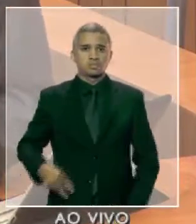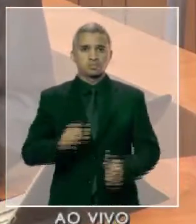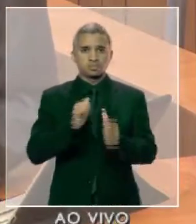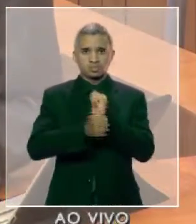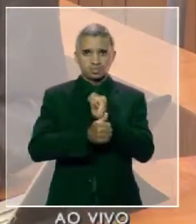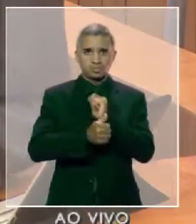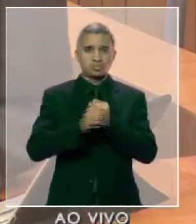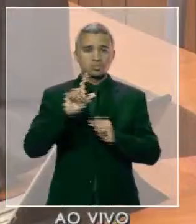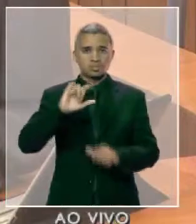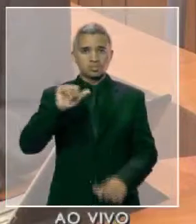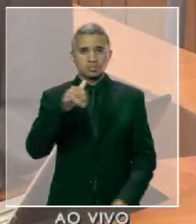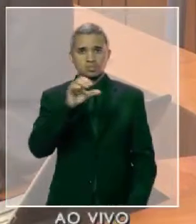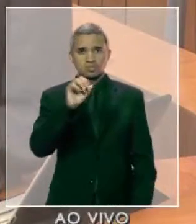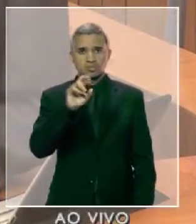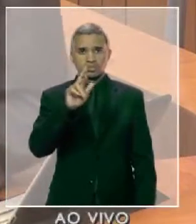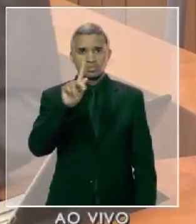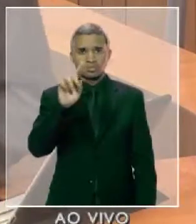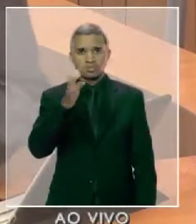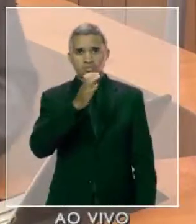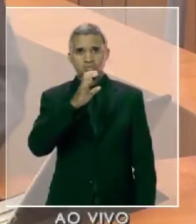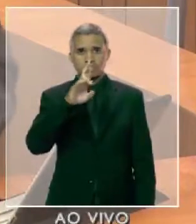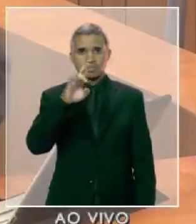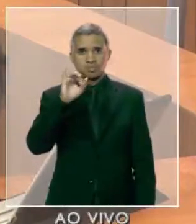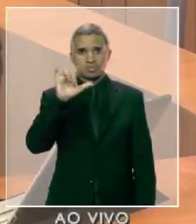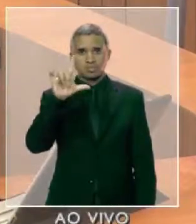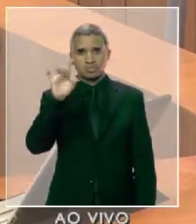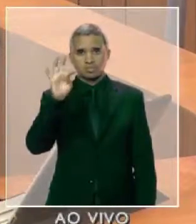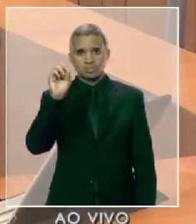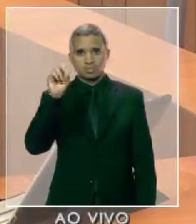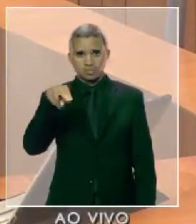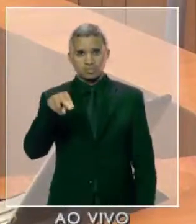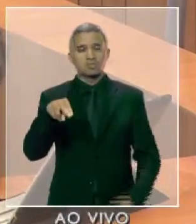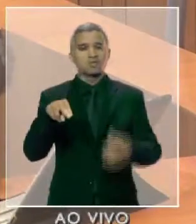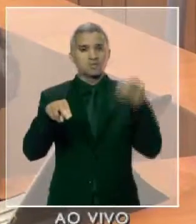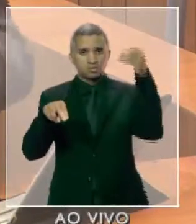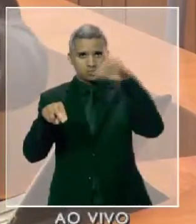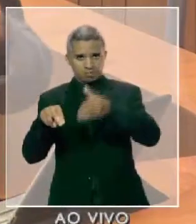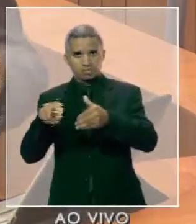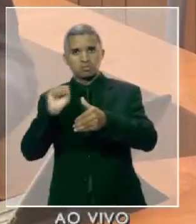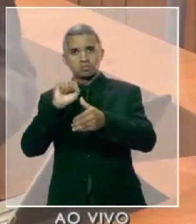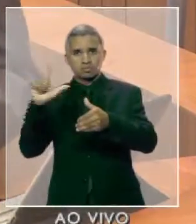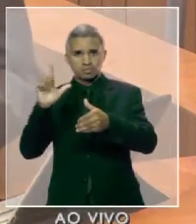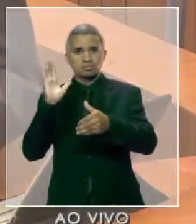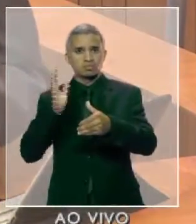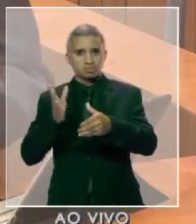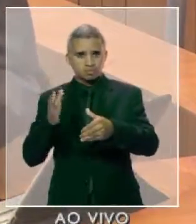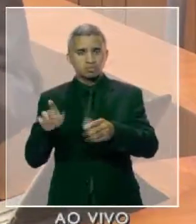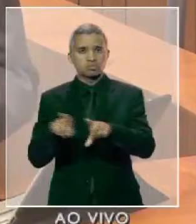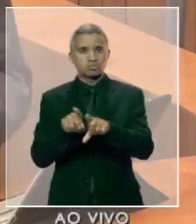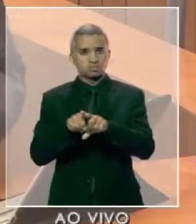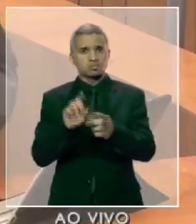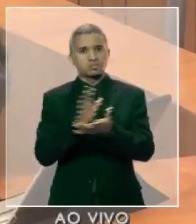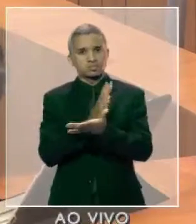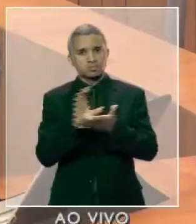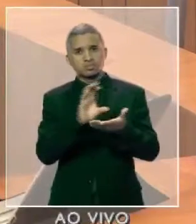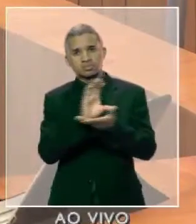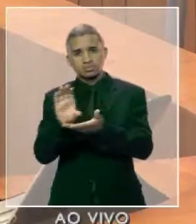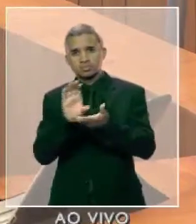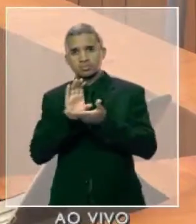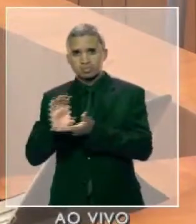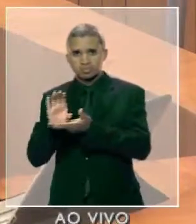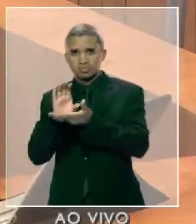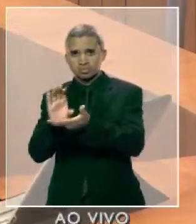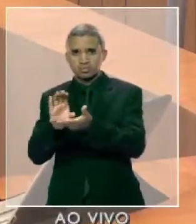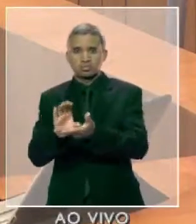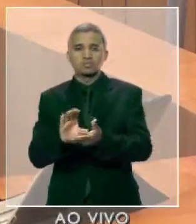que é o Jorge Hilton, que já esteve aqui, inclusive, em São Luís, no Maranhão, já trazendo alguns investimentos do Ministério, trazendo